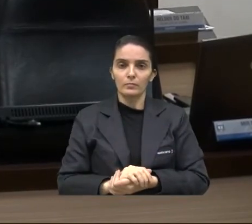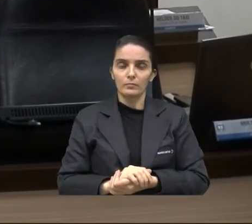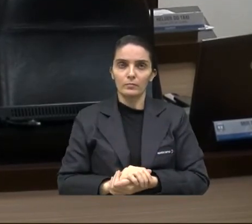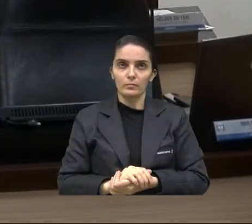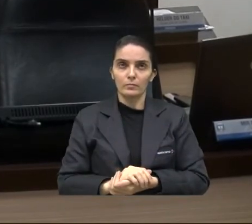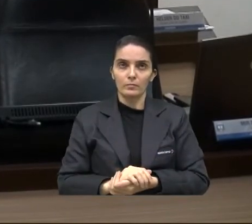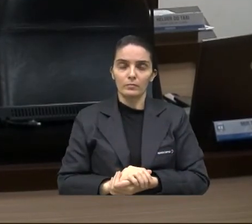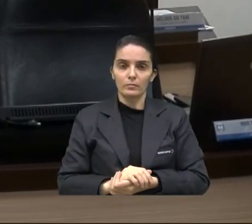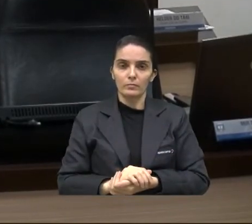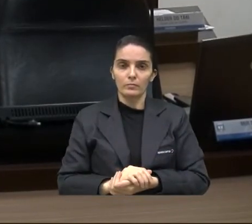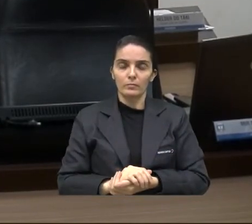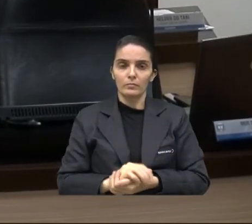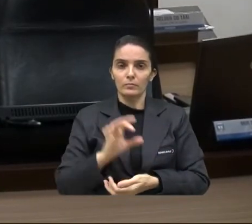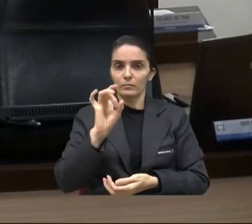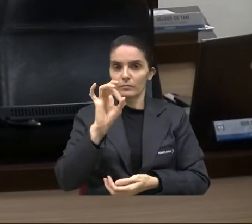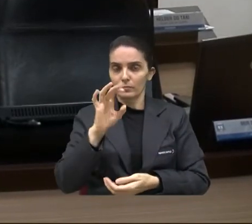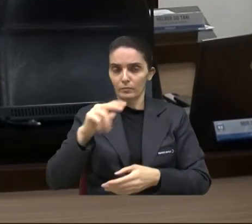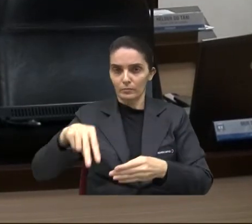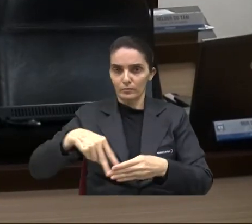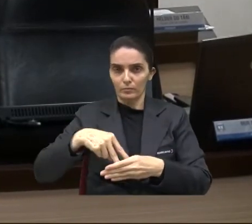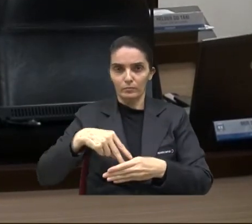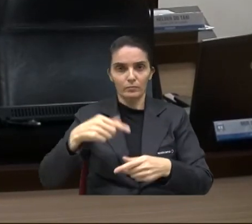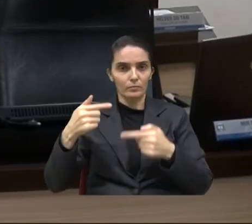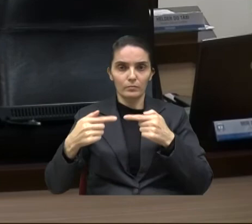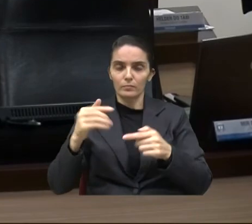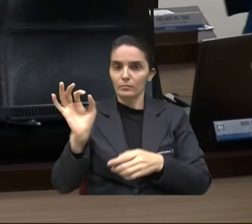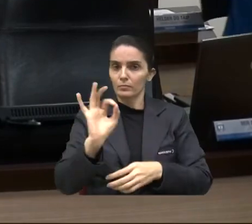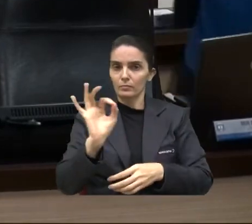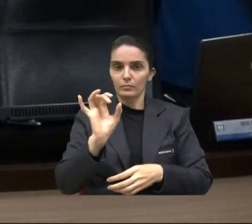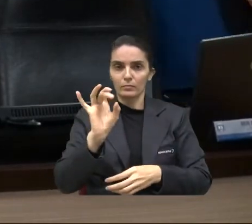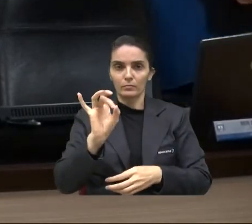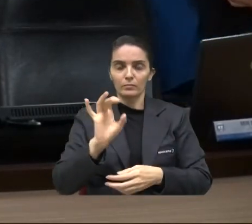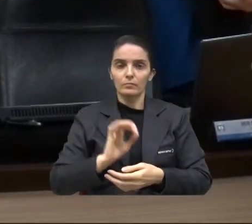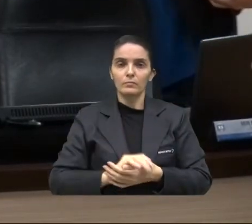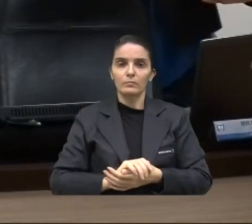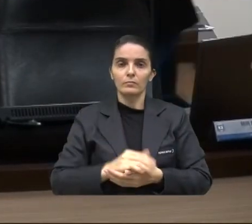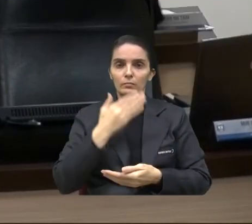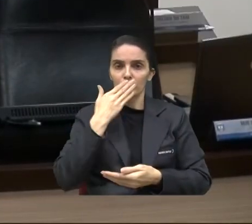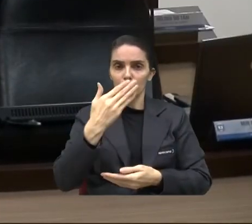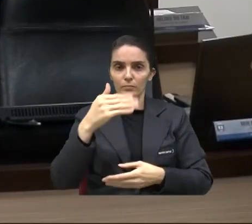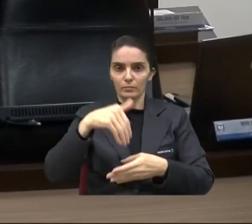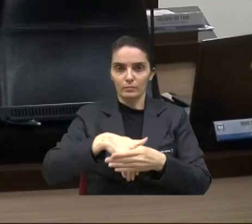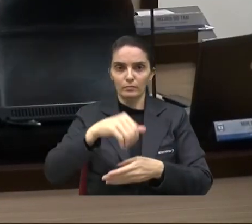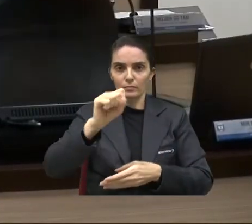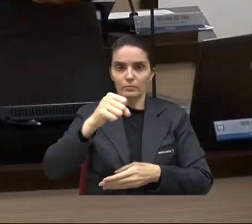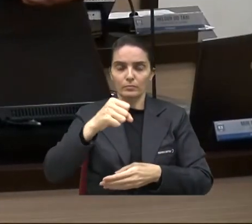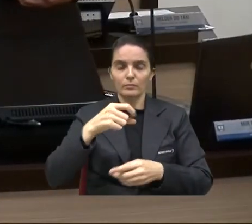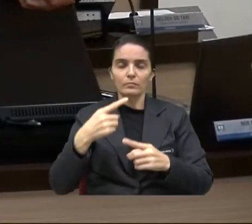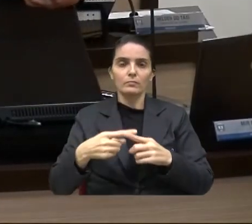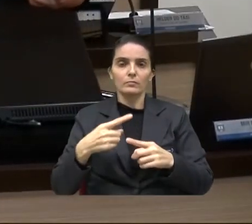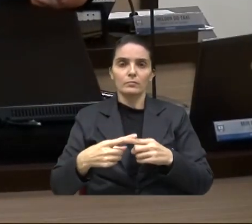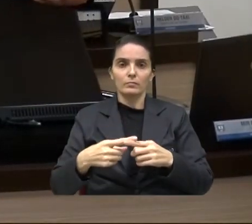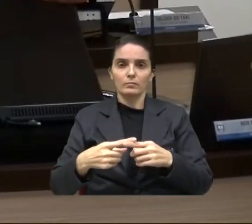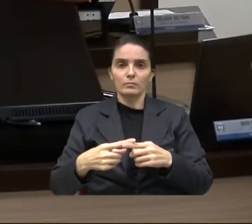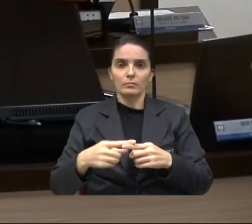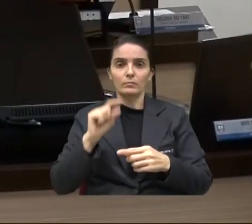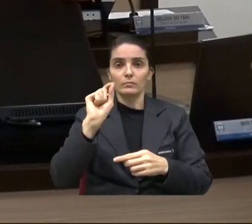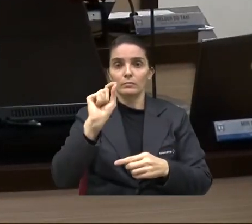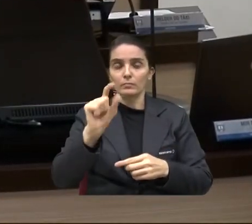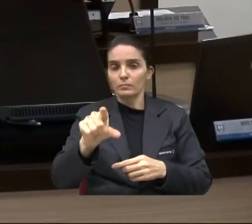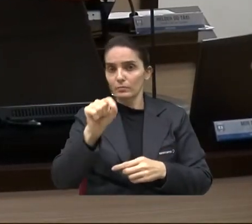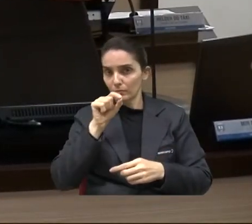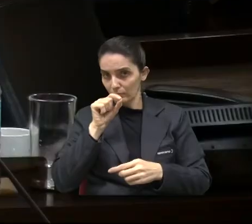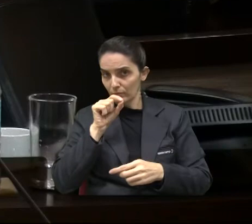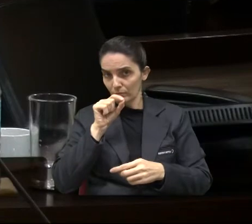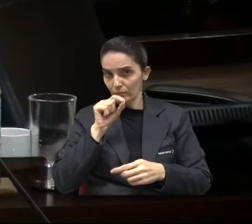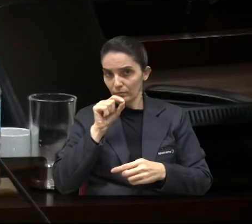Newton Santos. Só me levantei não para discutir, sim para pedir o voto favorável, porque na realidade quem decide são